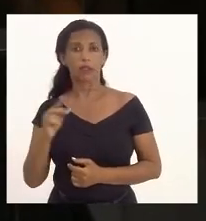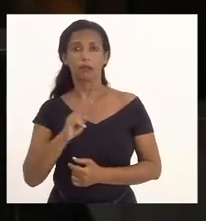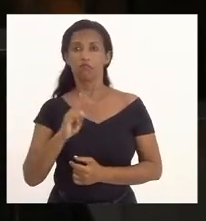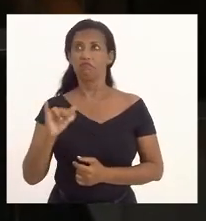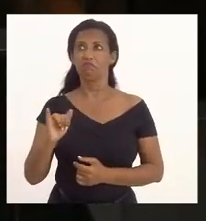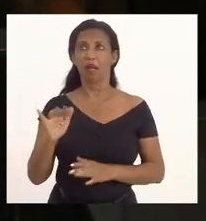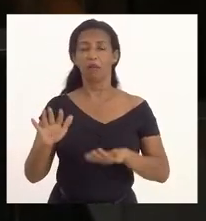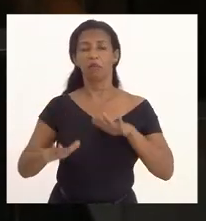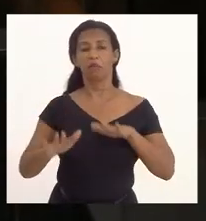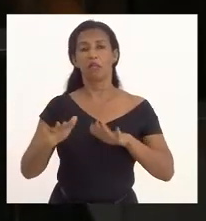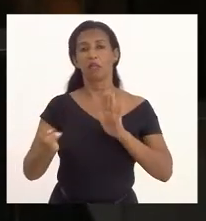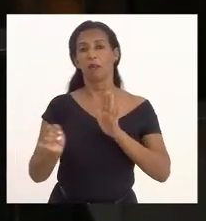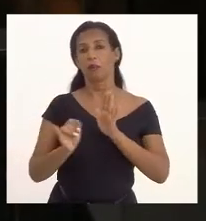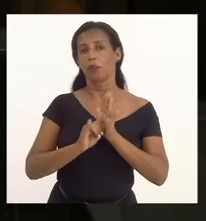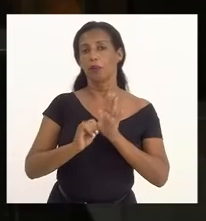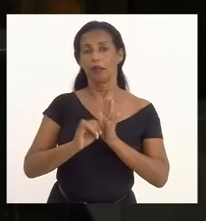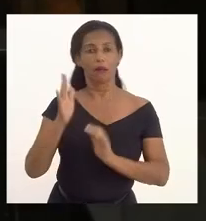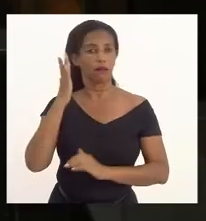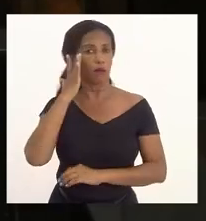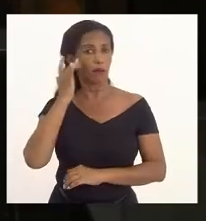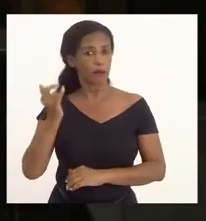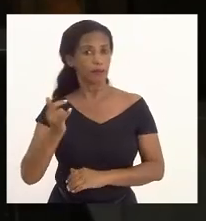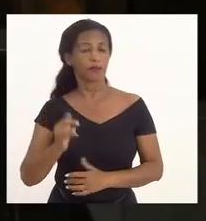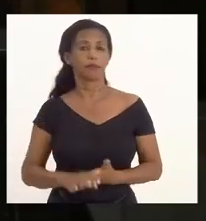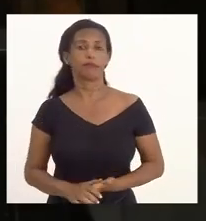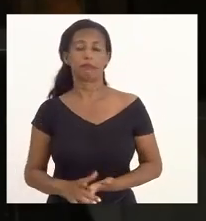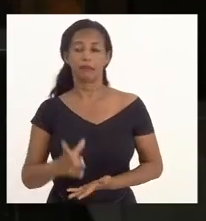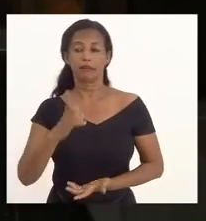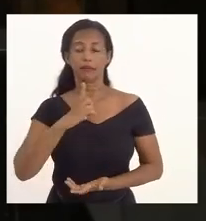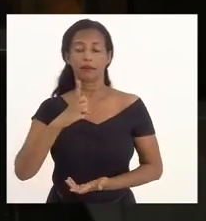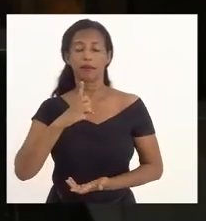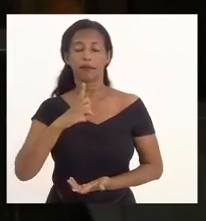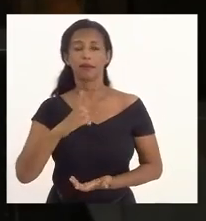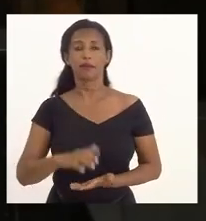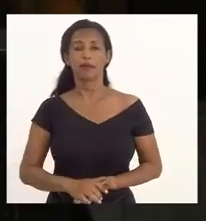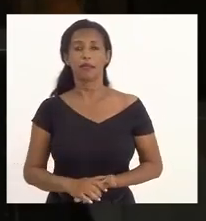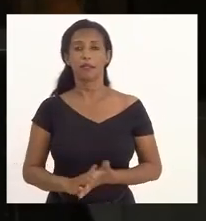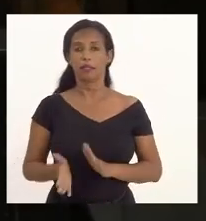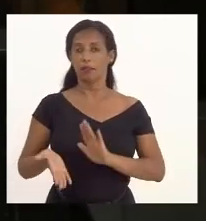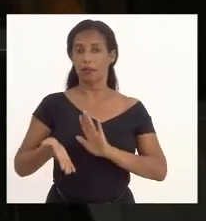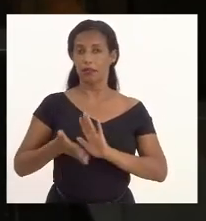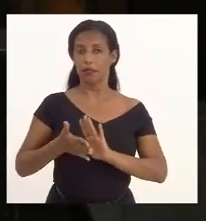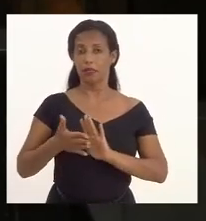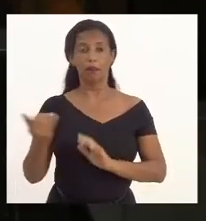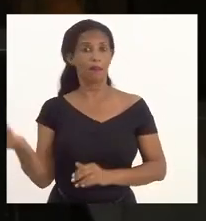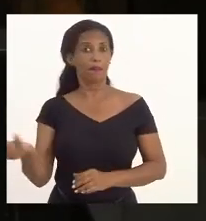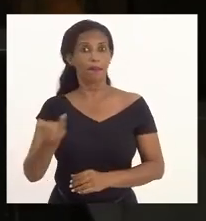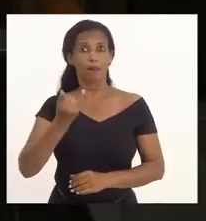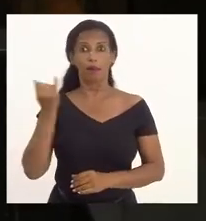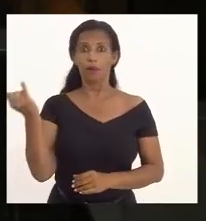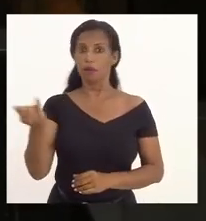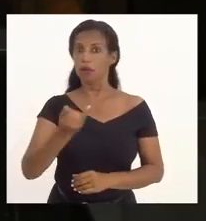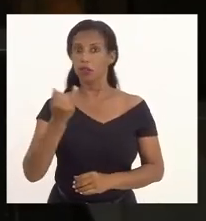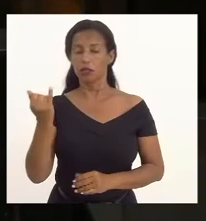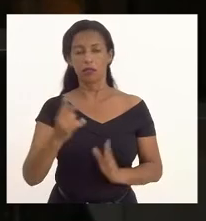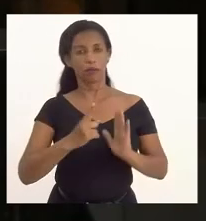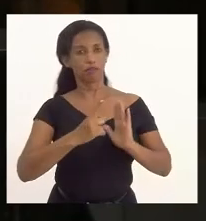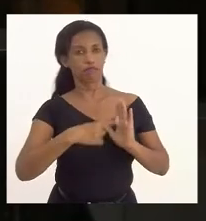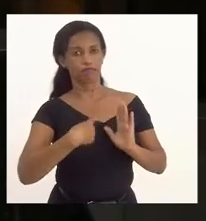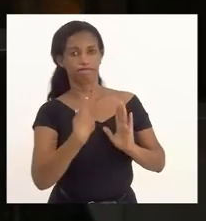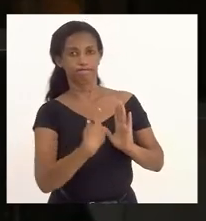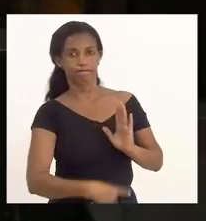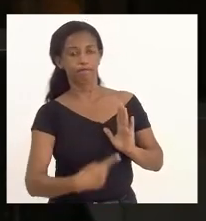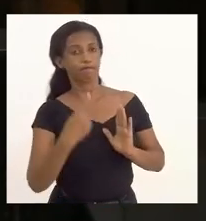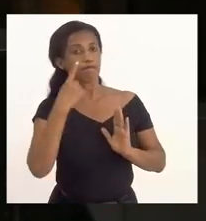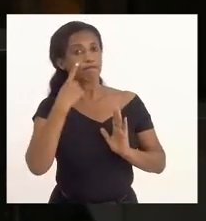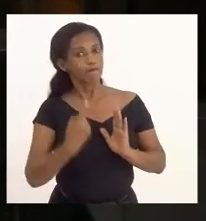será publicado amanhã, teremos essa pauta importantíssima dos vetos,